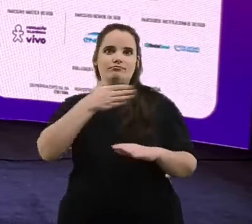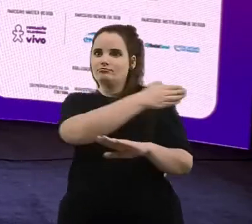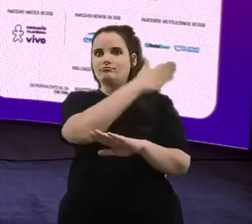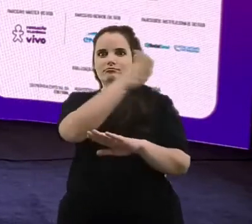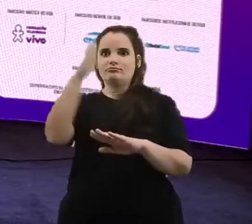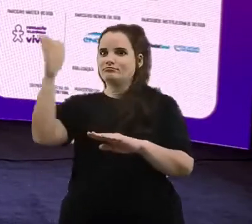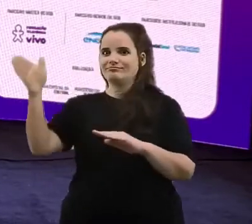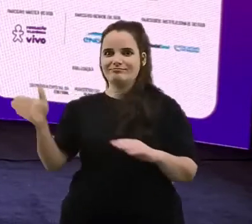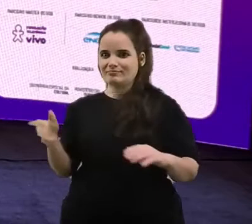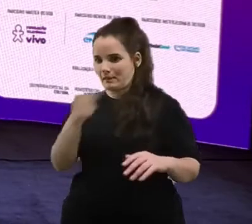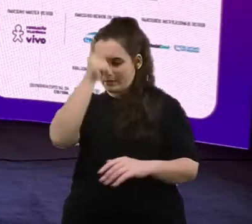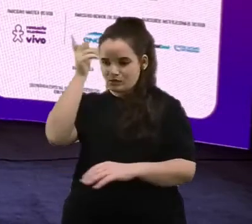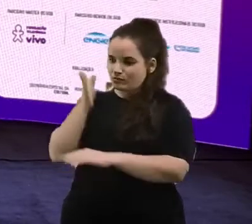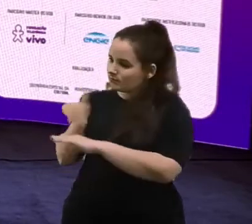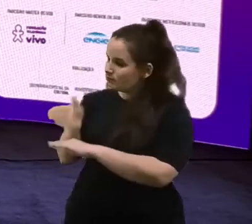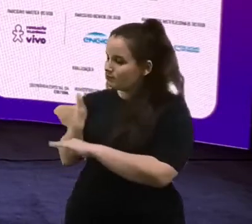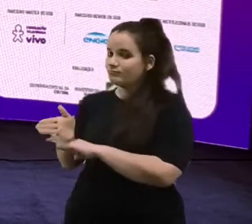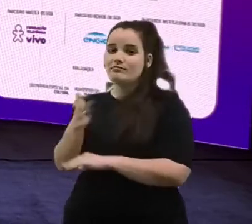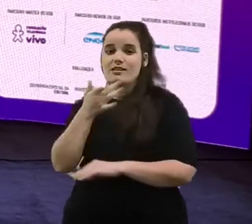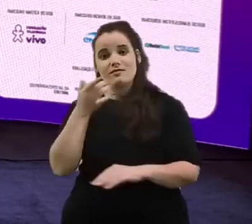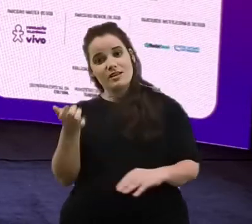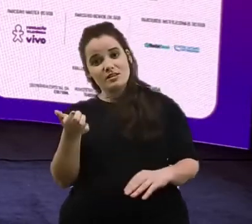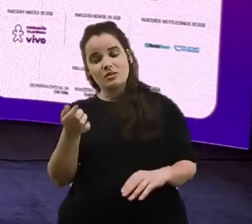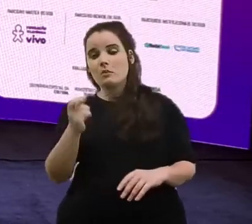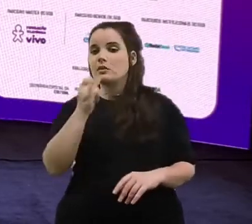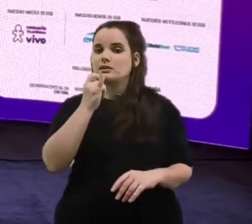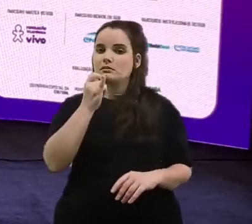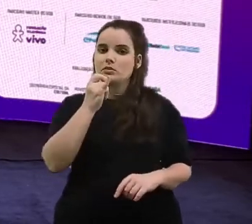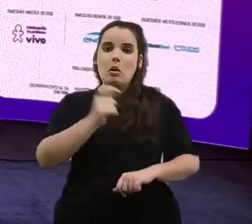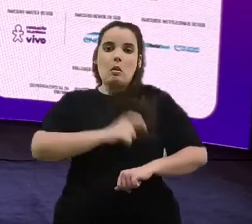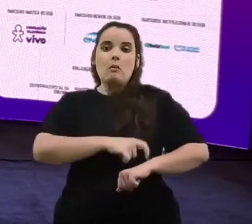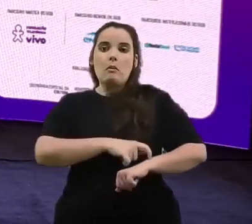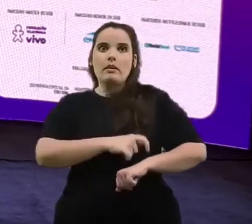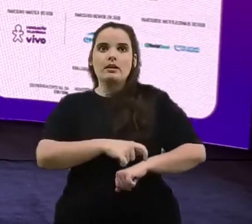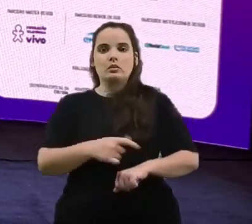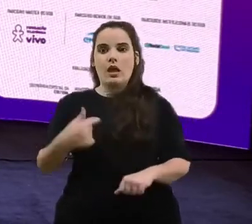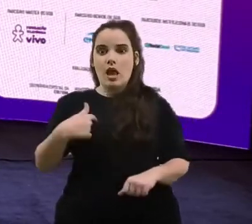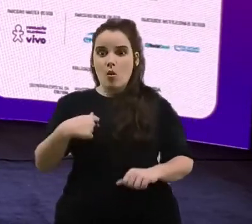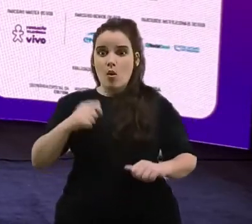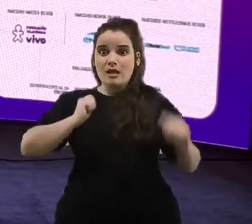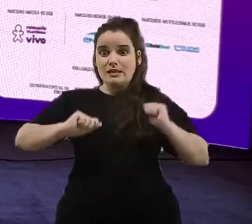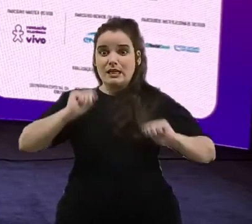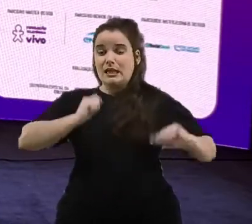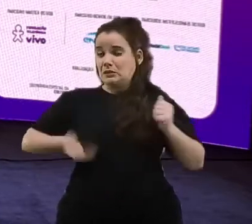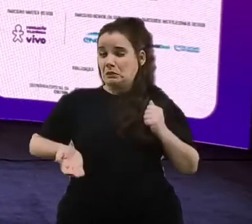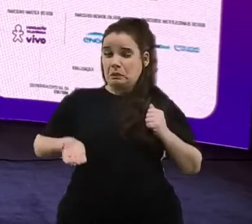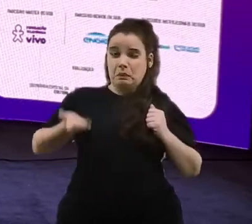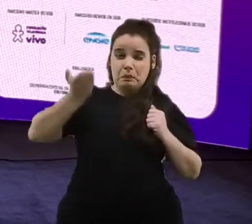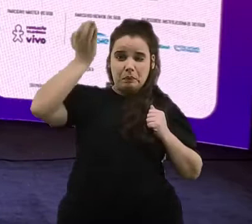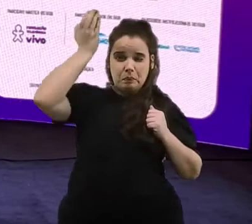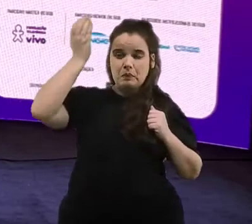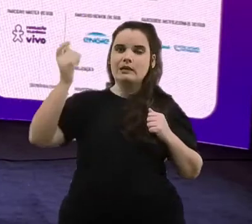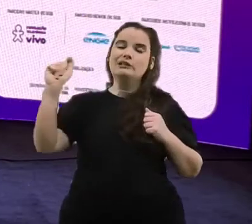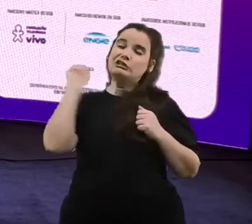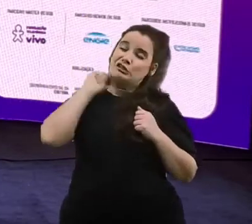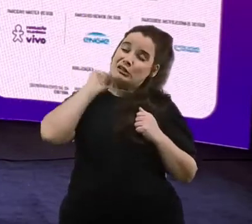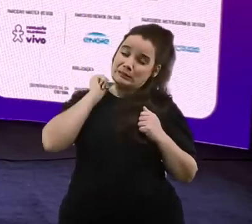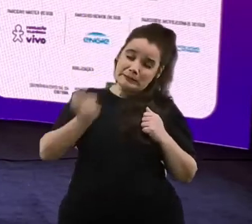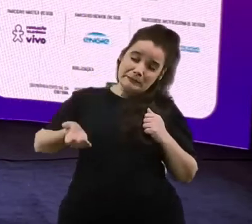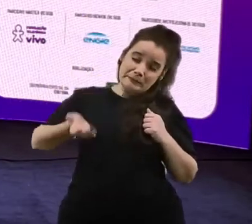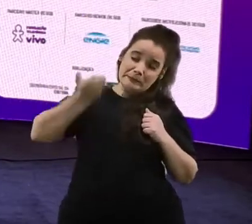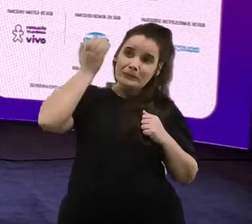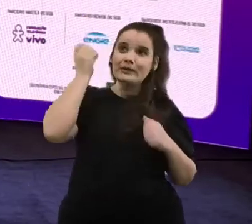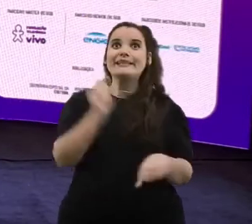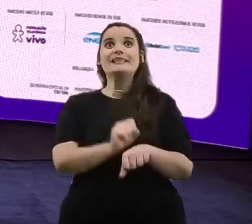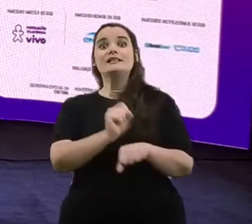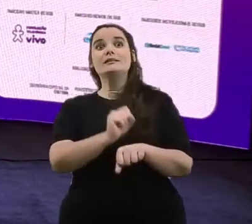fazer a sua terapia em momentos de crise, por exemplo, num pico de ansiedade, num pico de estresse, sem precisar esperar a próxima sessão